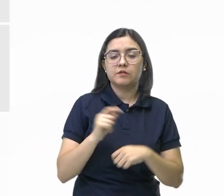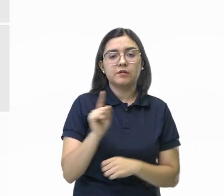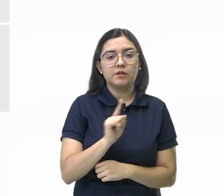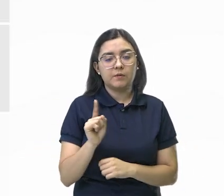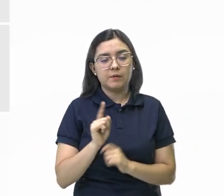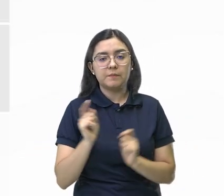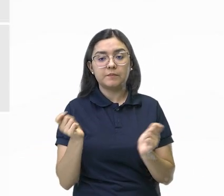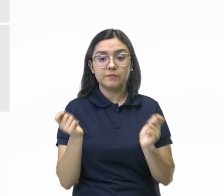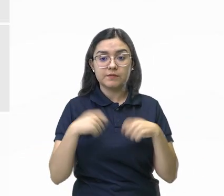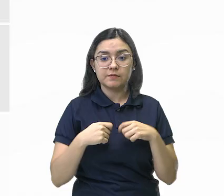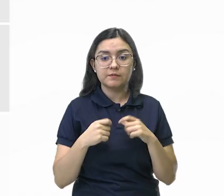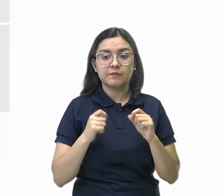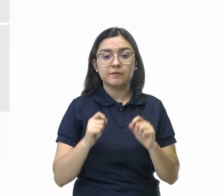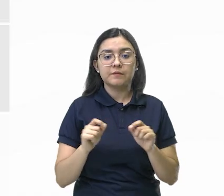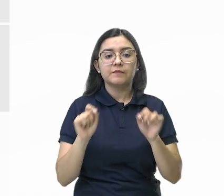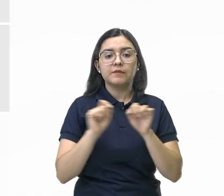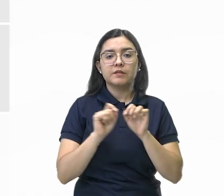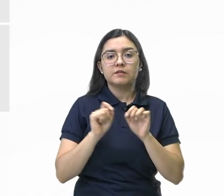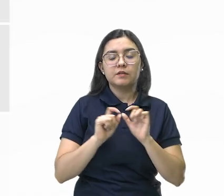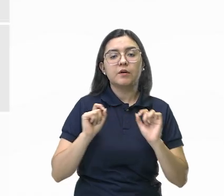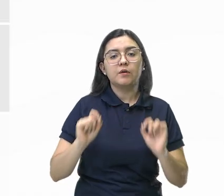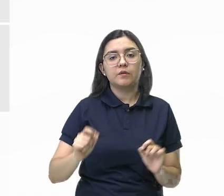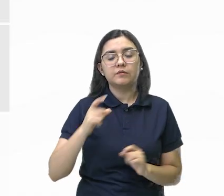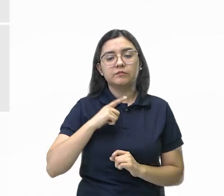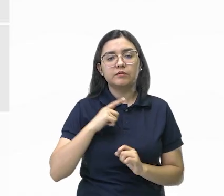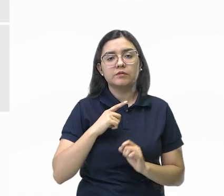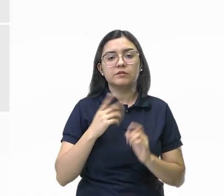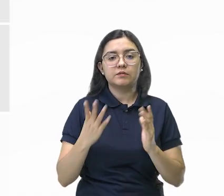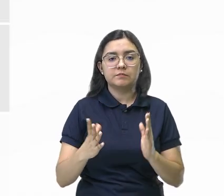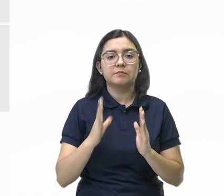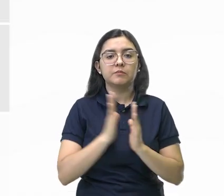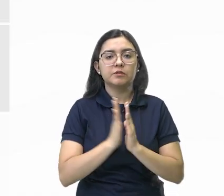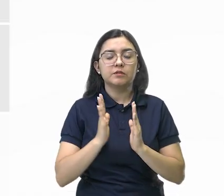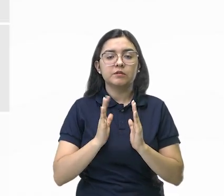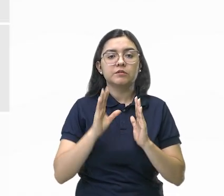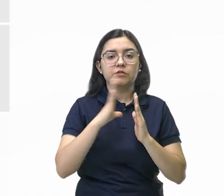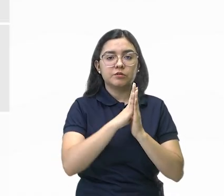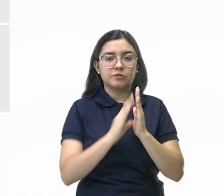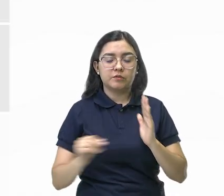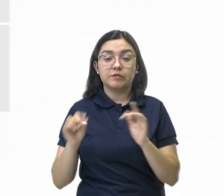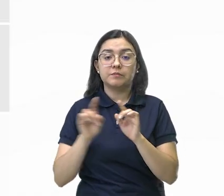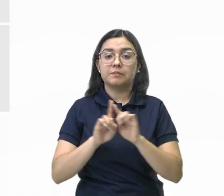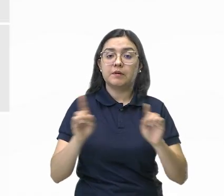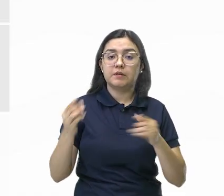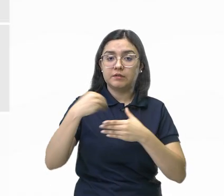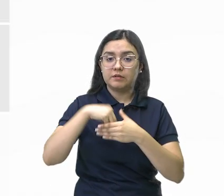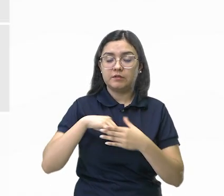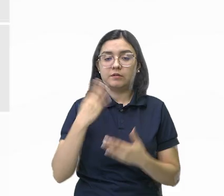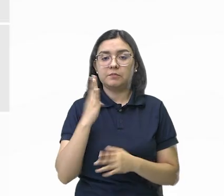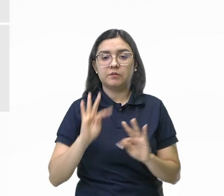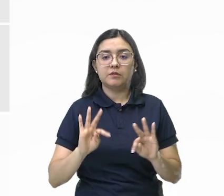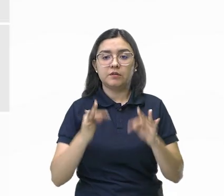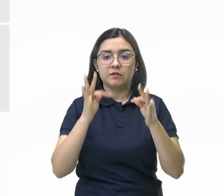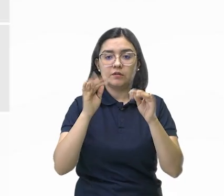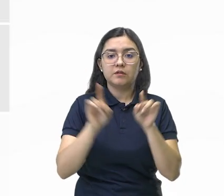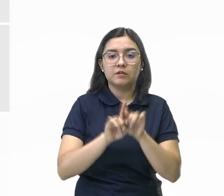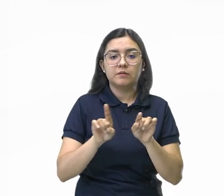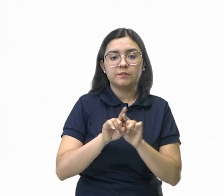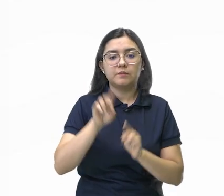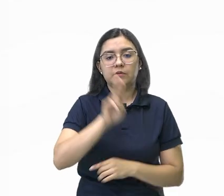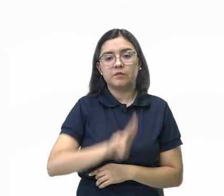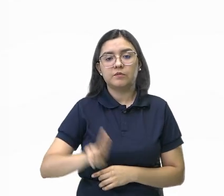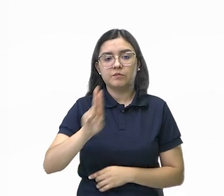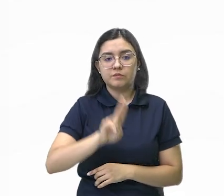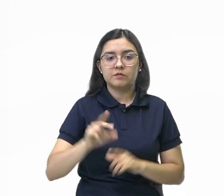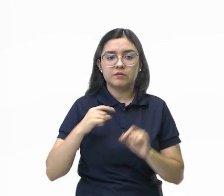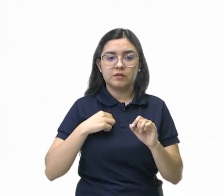possível fazer através do procedimento de clonagem. Mas dentro da biotecnologia, nós temos aí o uso das